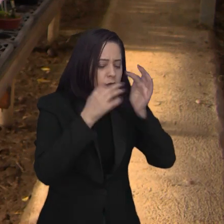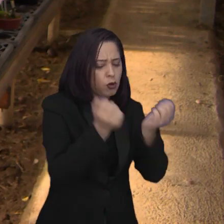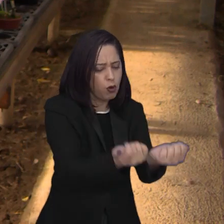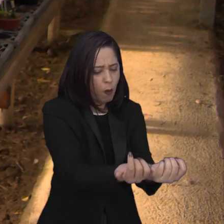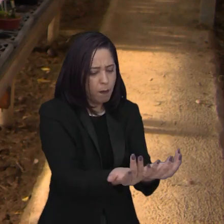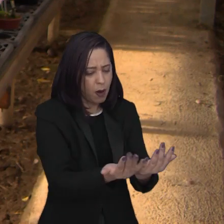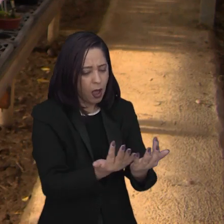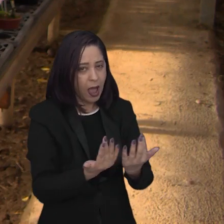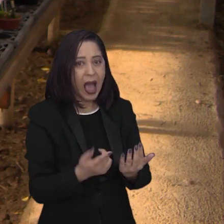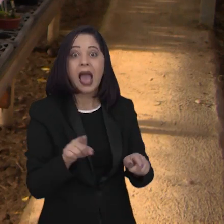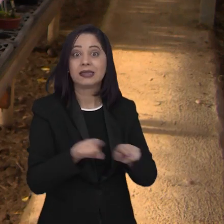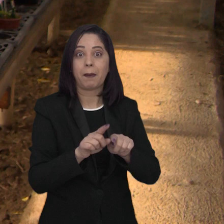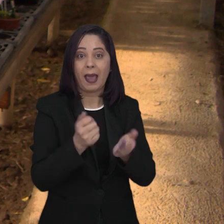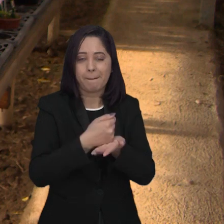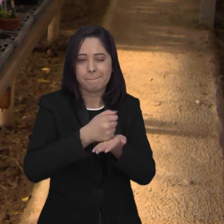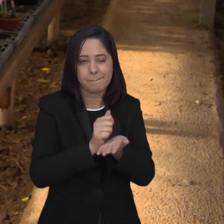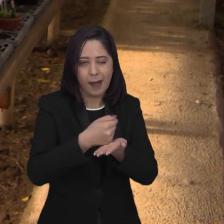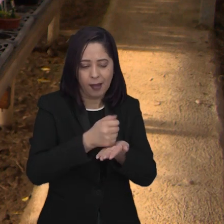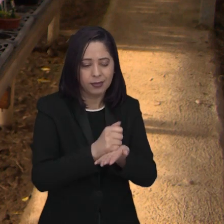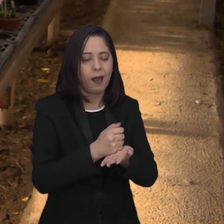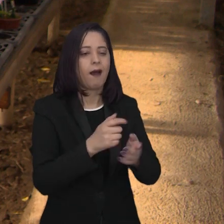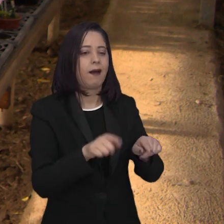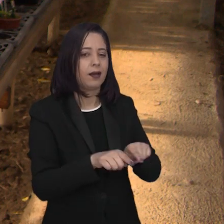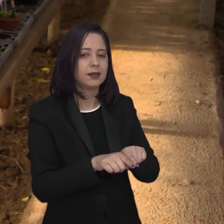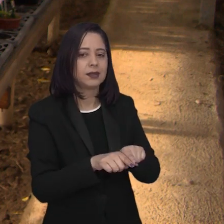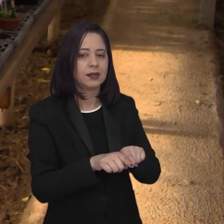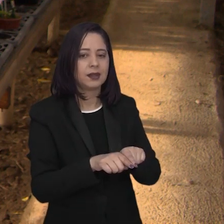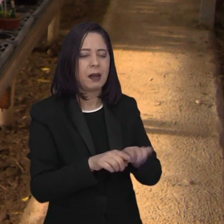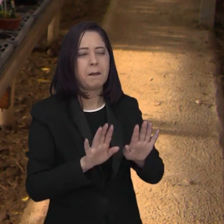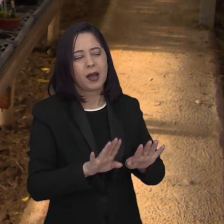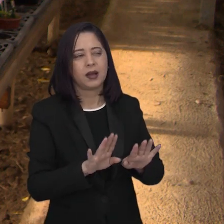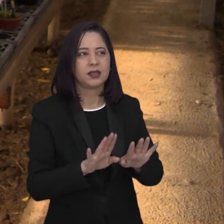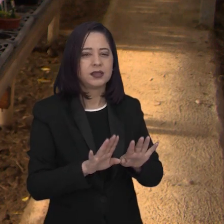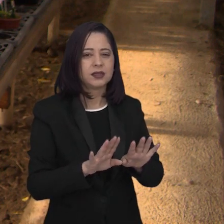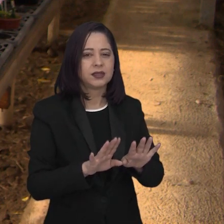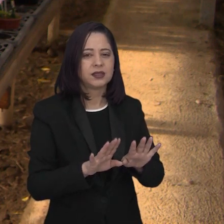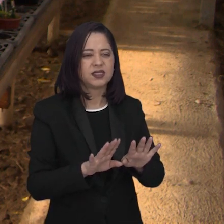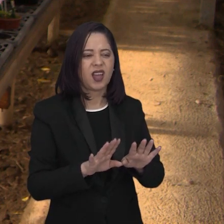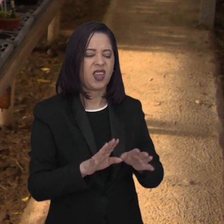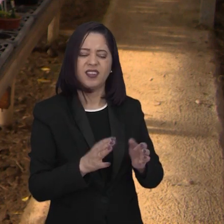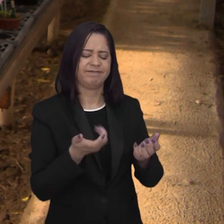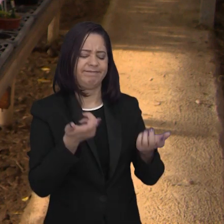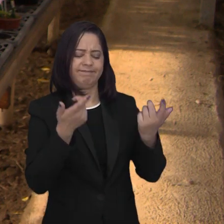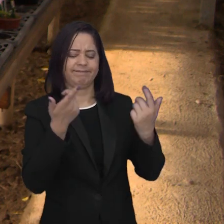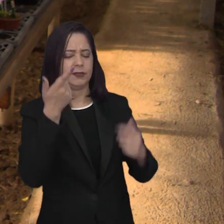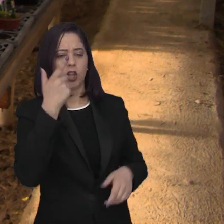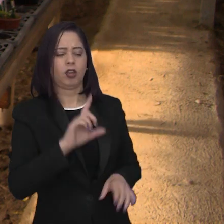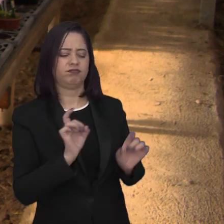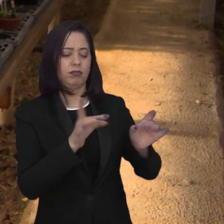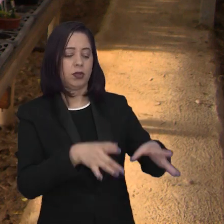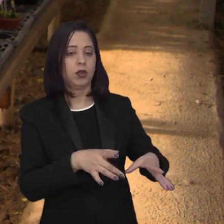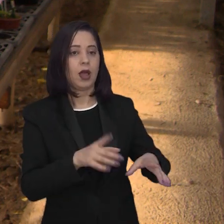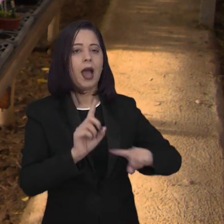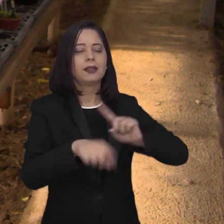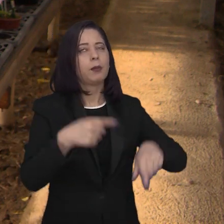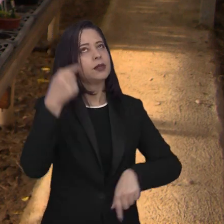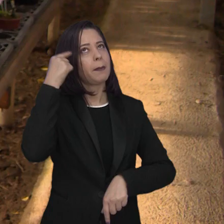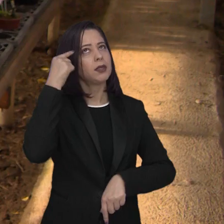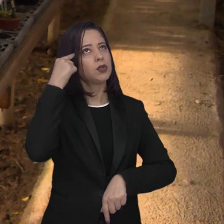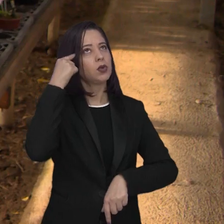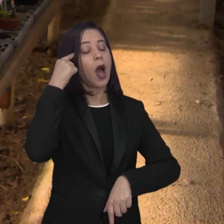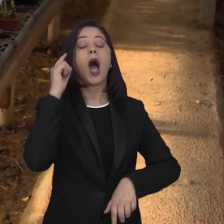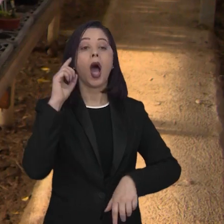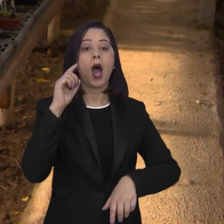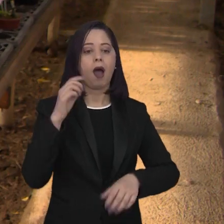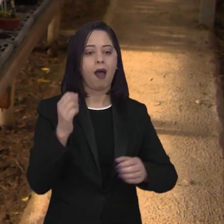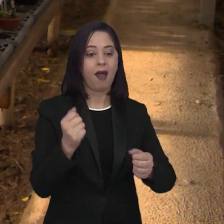mas teve uma época que ele plantou batata também, mas aí depois não deu certo, e aí ele